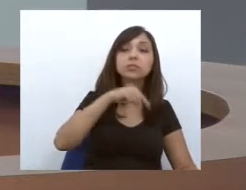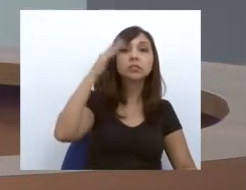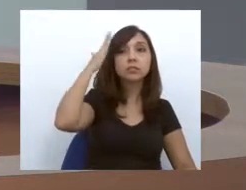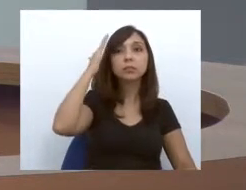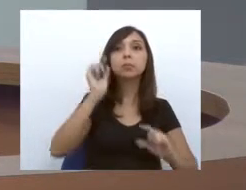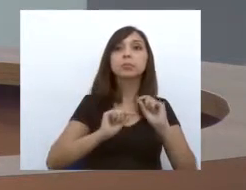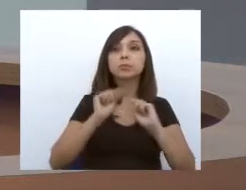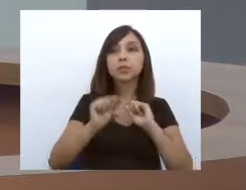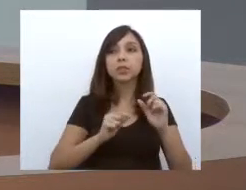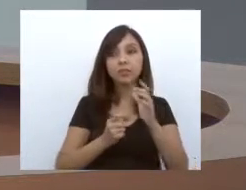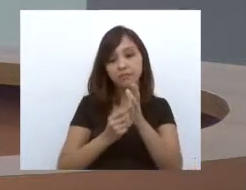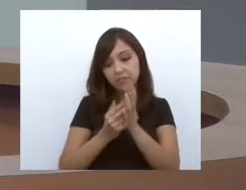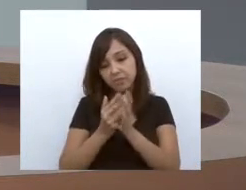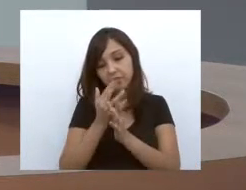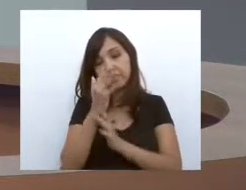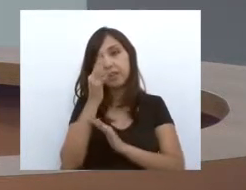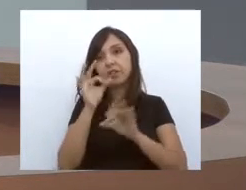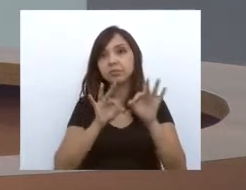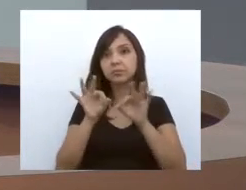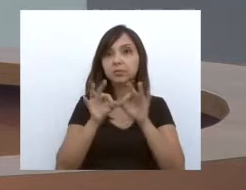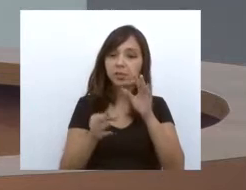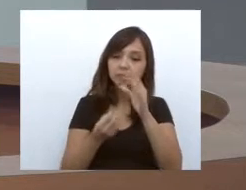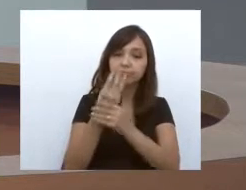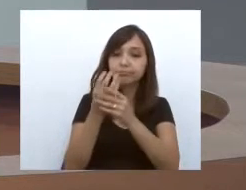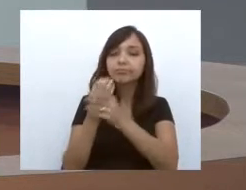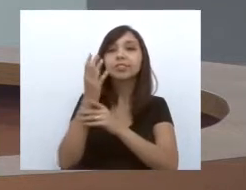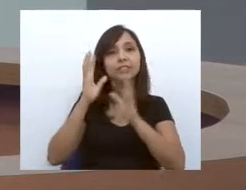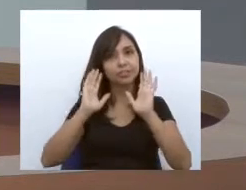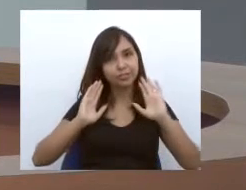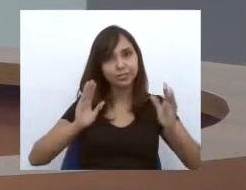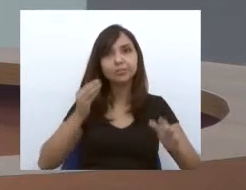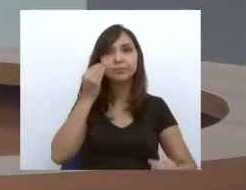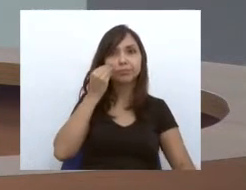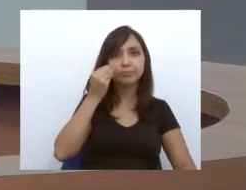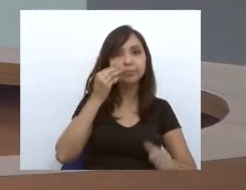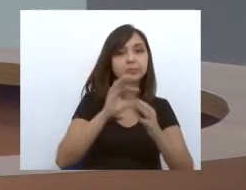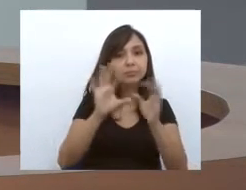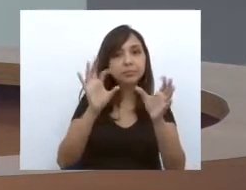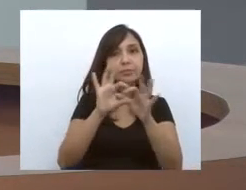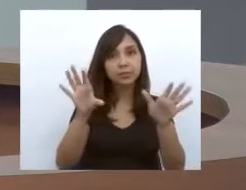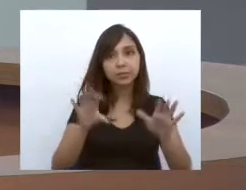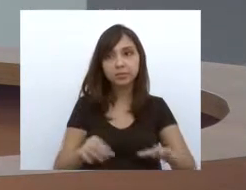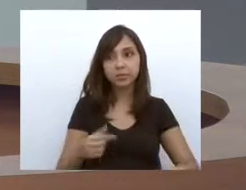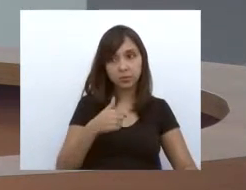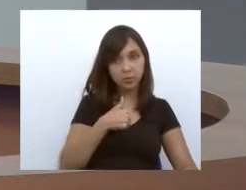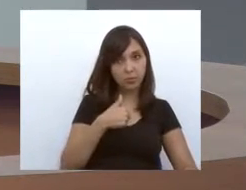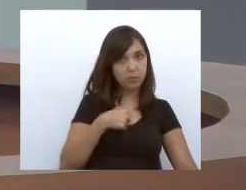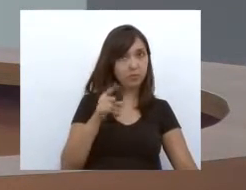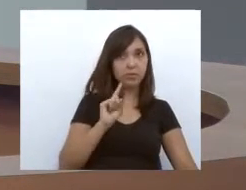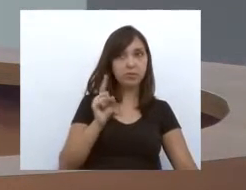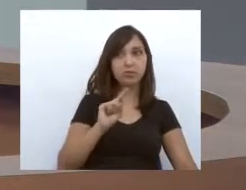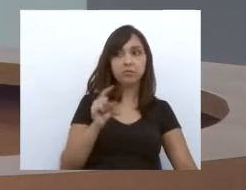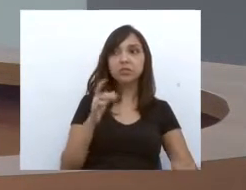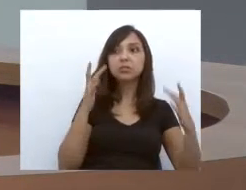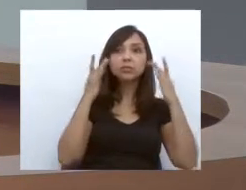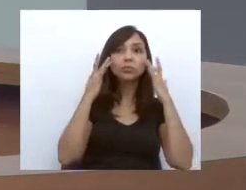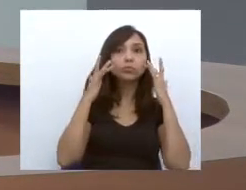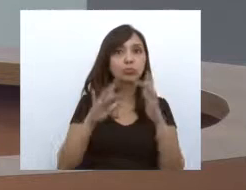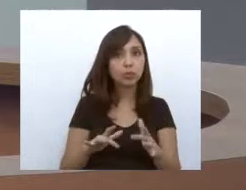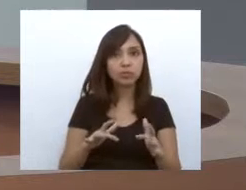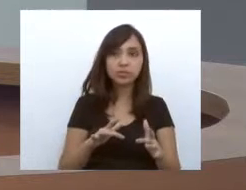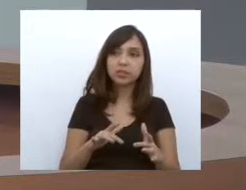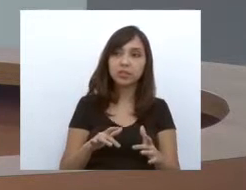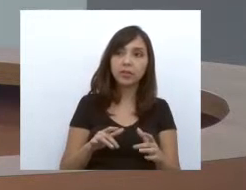todos aqui sabem que vários precedentes já foram abertos. Vários precedentes. Mas não se... por mim, vereadoras, por mim, por Olha, favor. Olha, não sei se